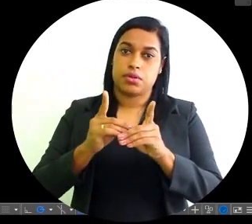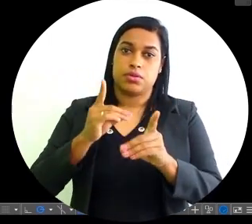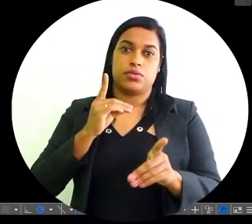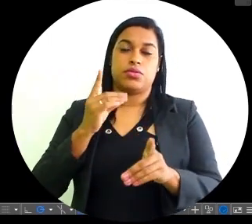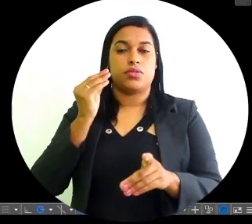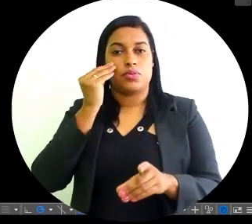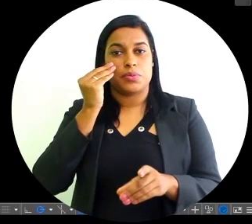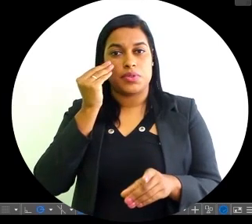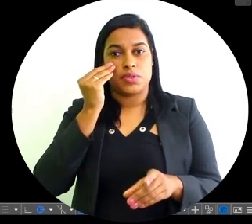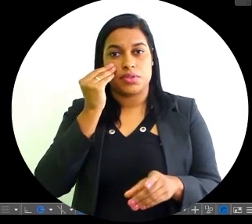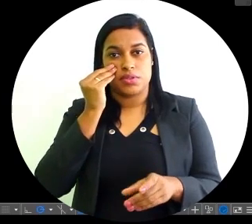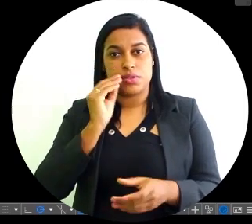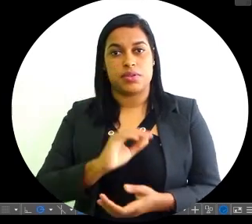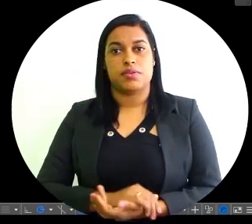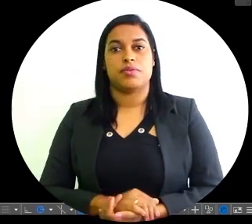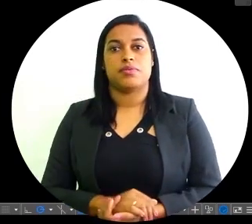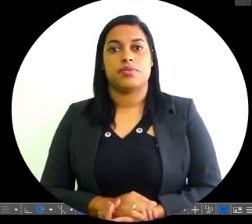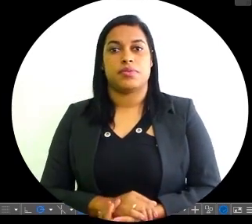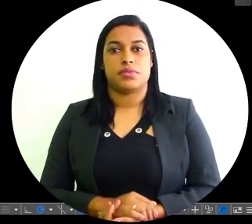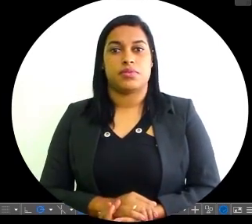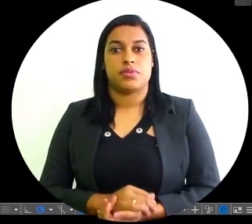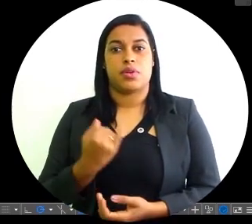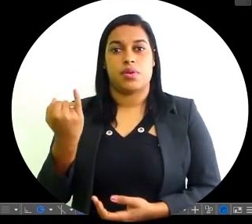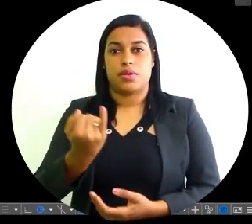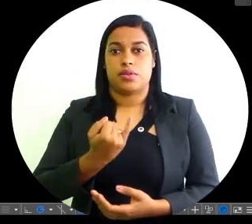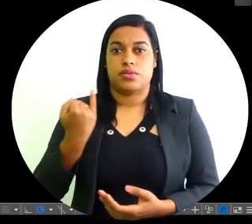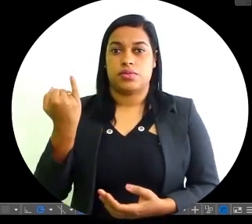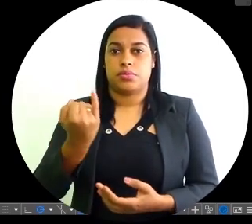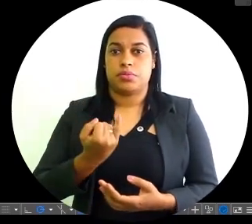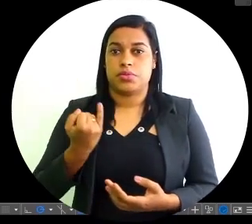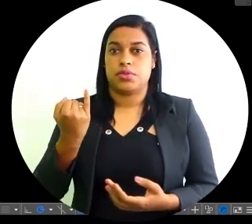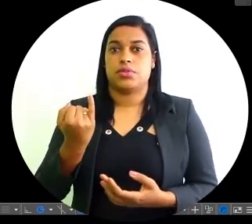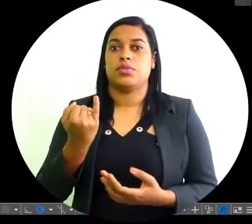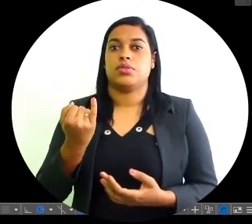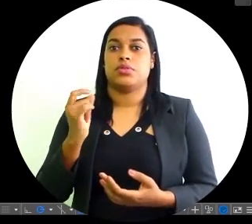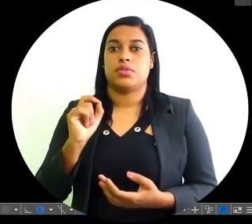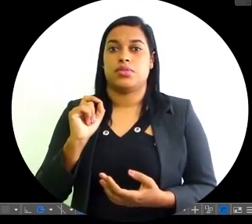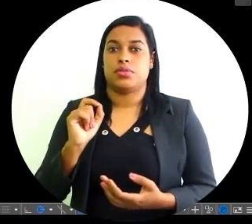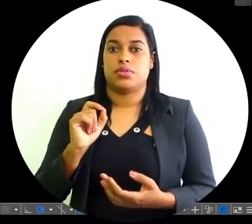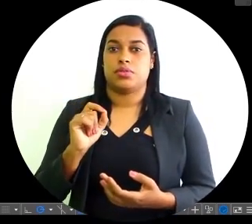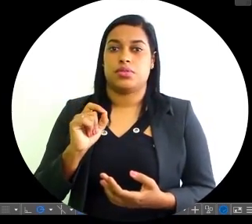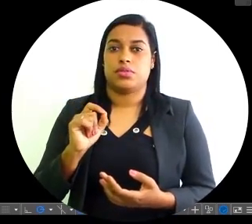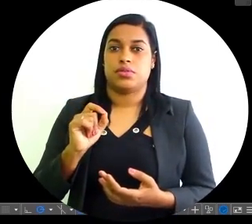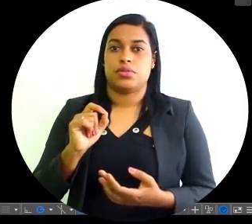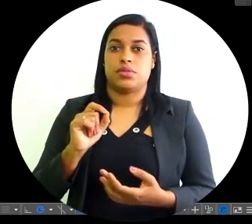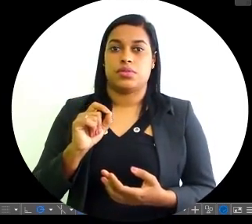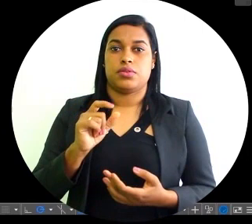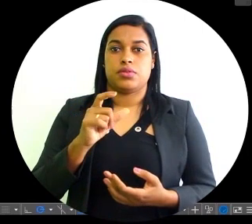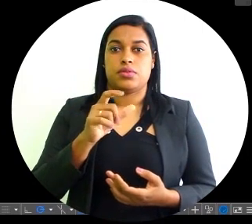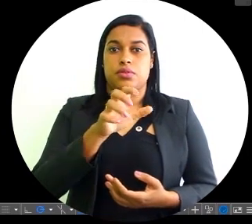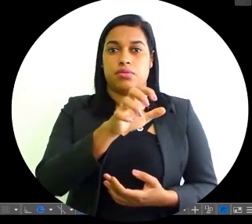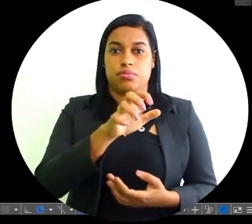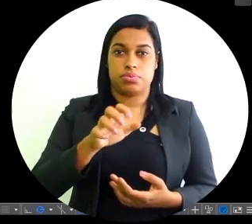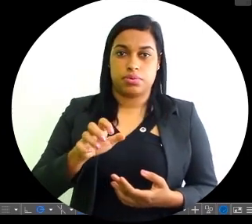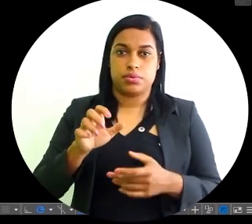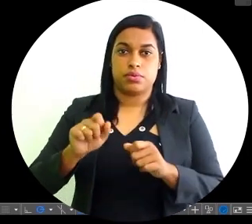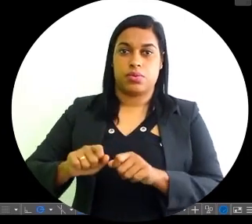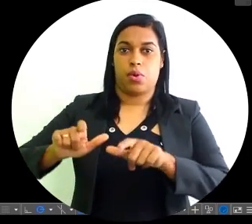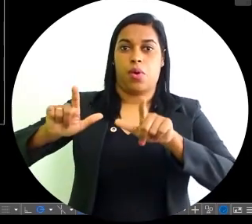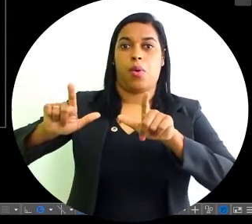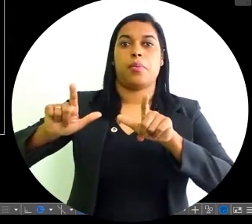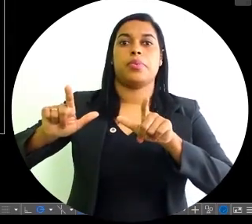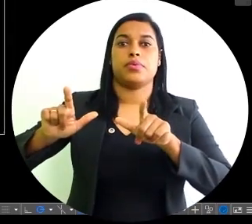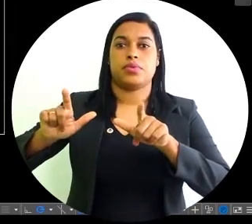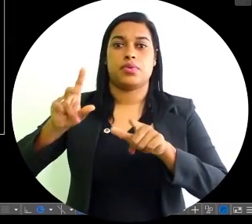específica. Uma questão importante aqui que eu quero ressaltar é que vocês estão vendo que eu estou movendo, arrastando a tela do computador, né? Vocês